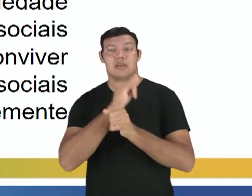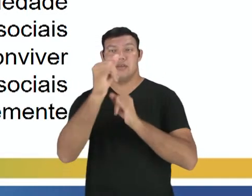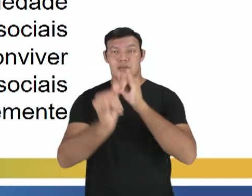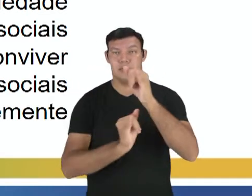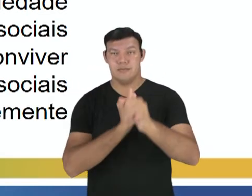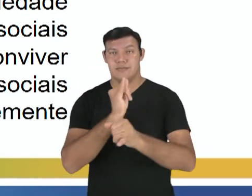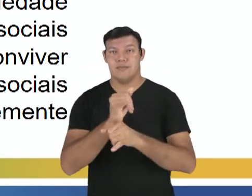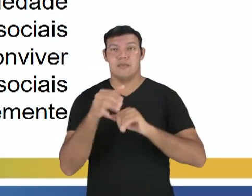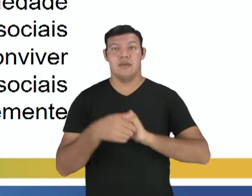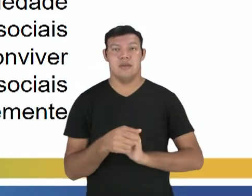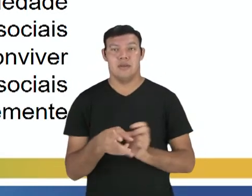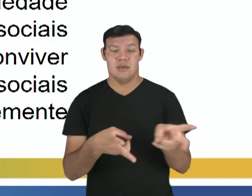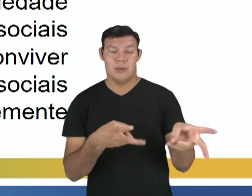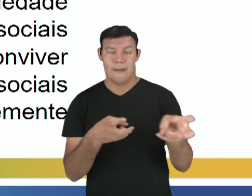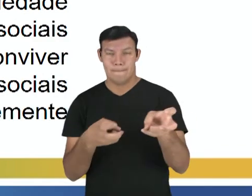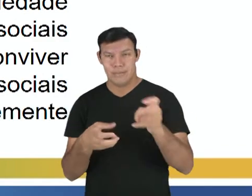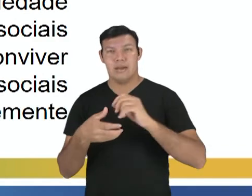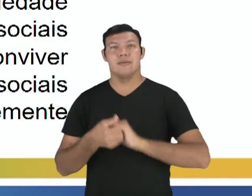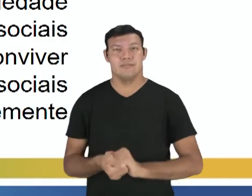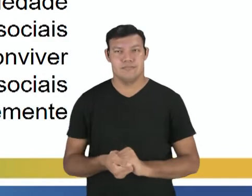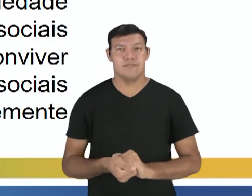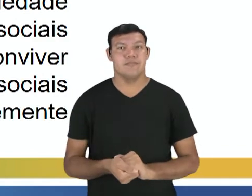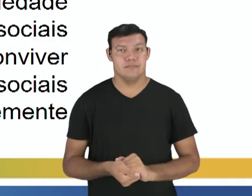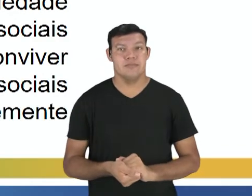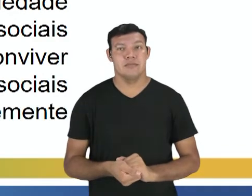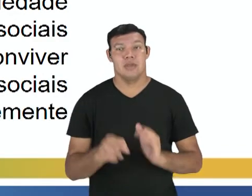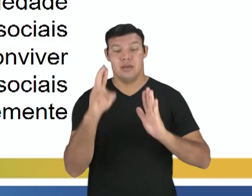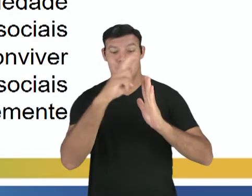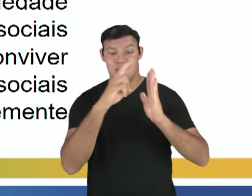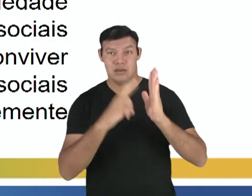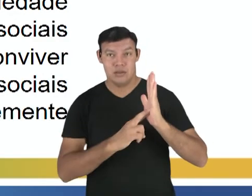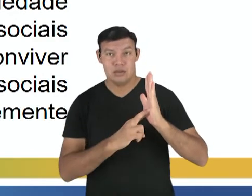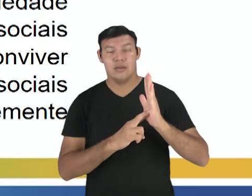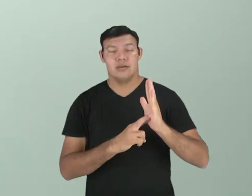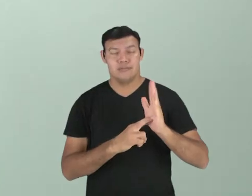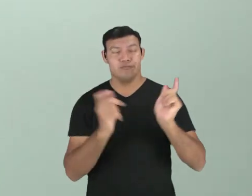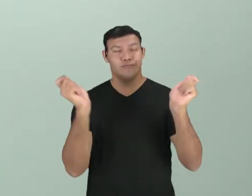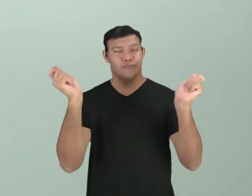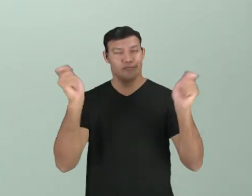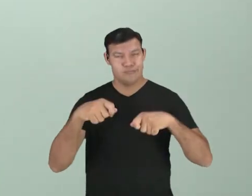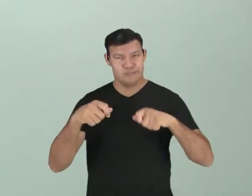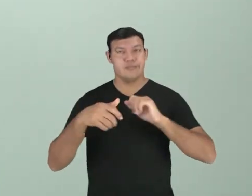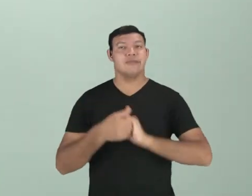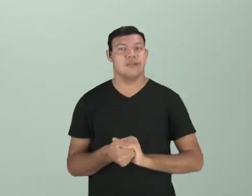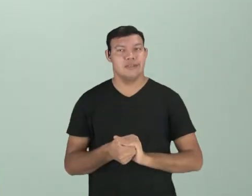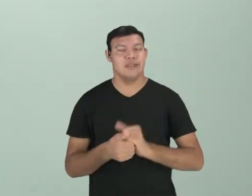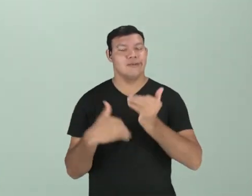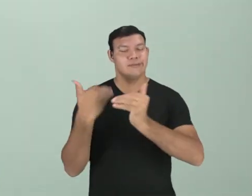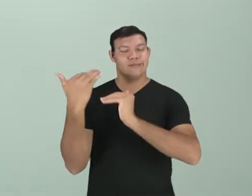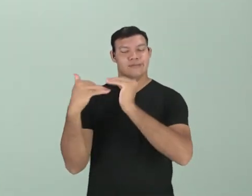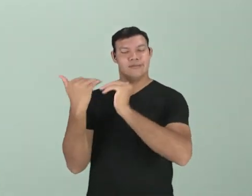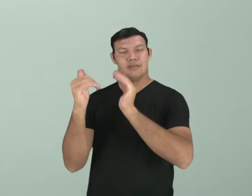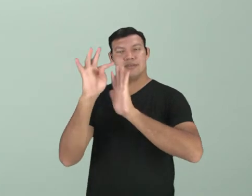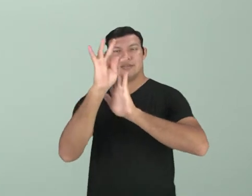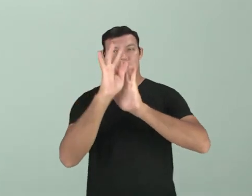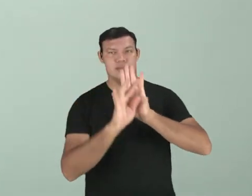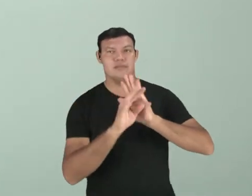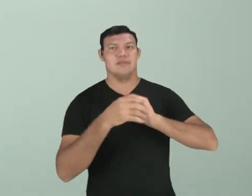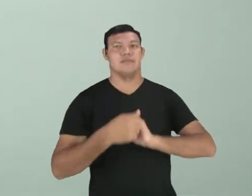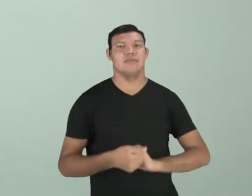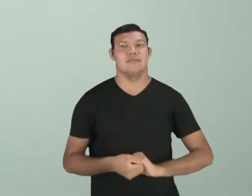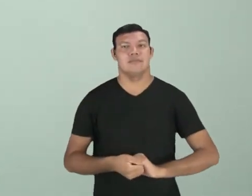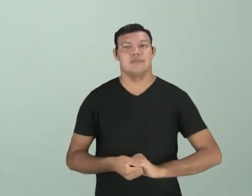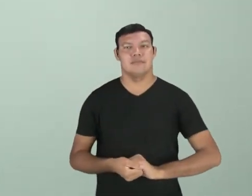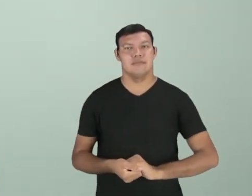Percebam como a nossa autora aí, a autora dessa redação, ela consegue desenvolver esse texto,